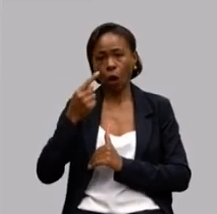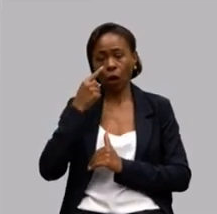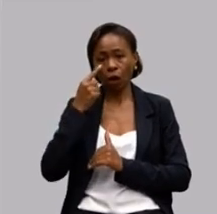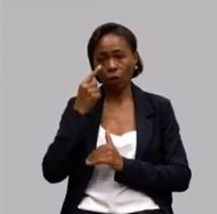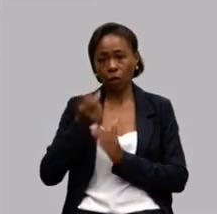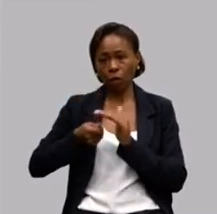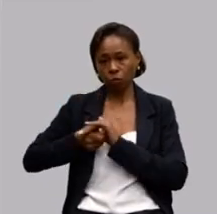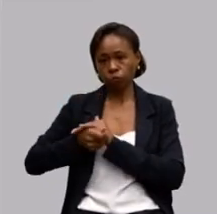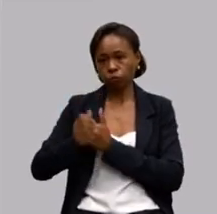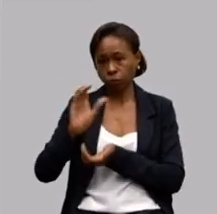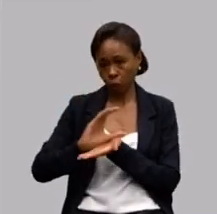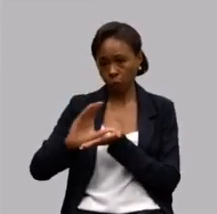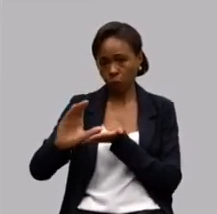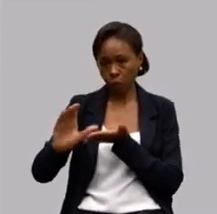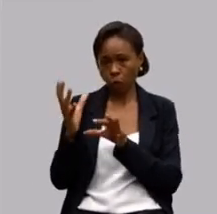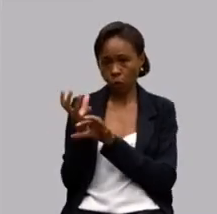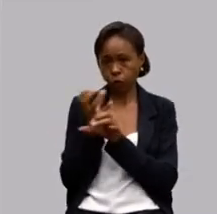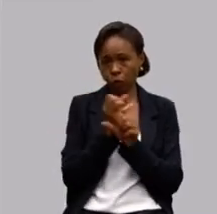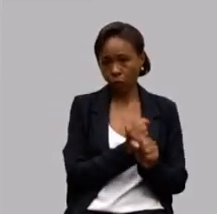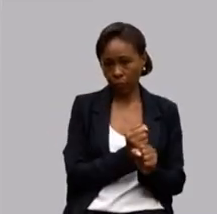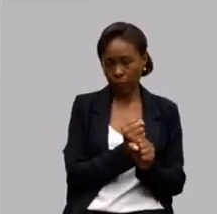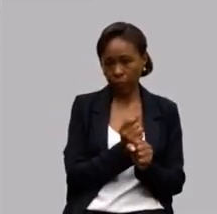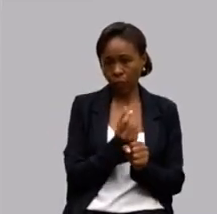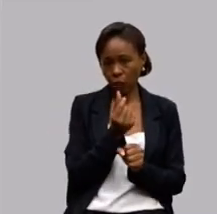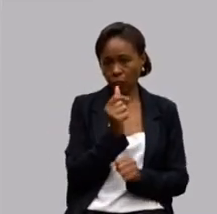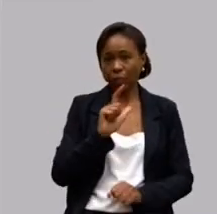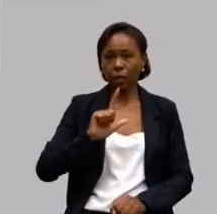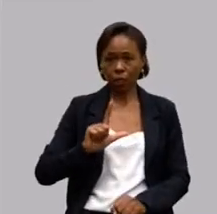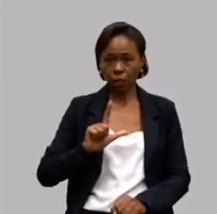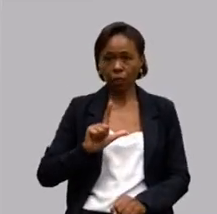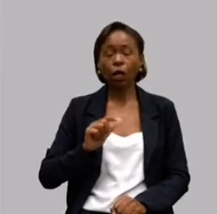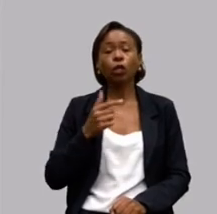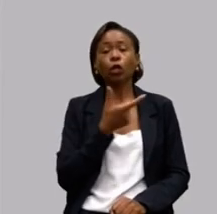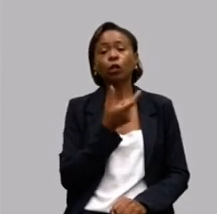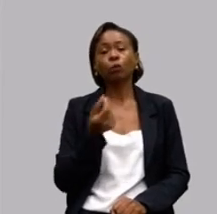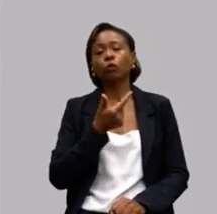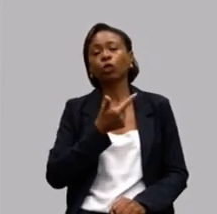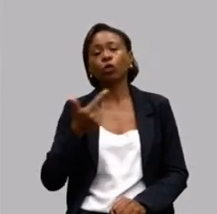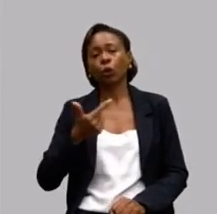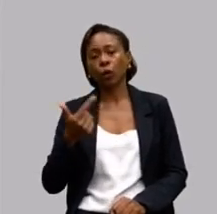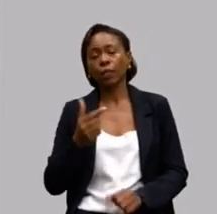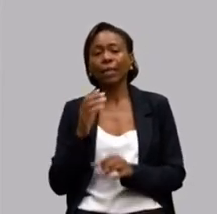corrente líquida em 2022. É